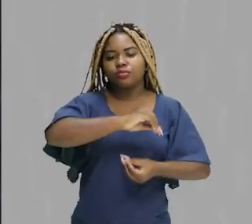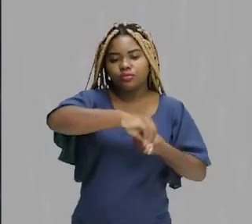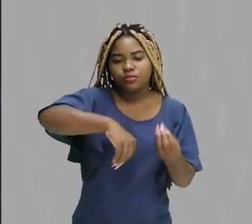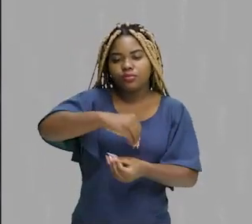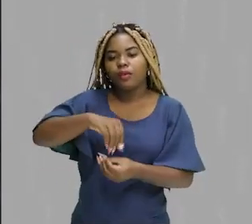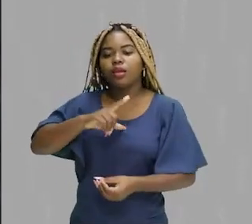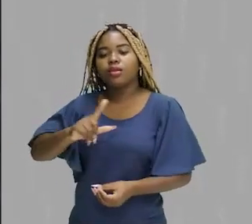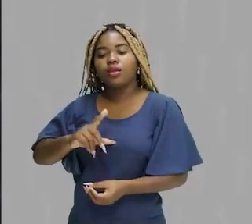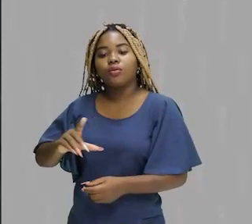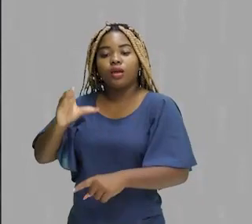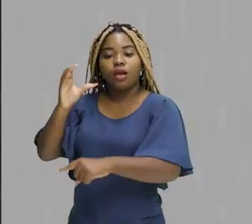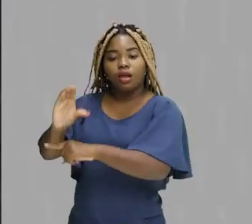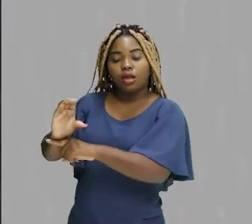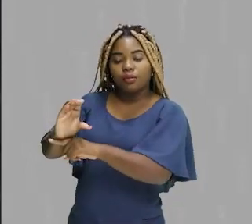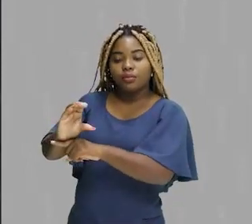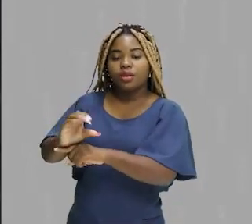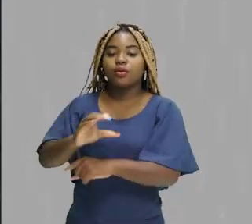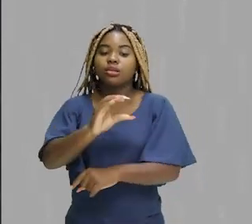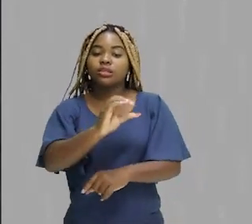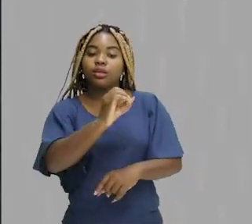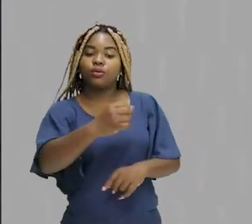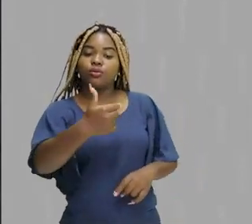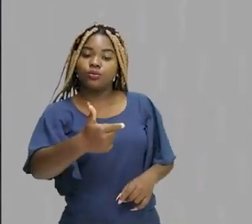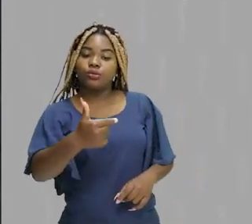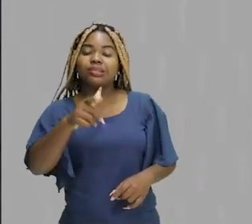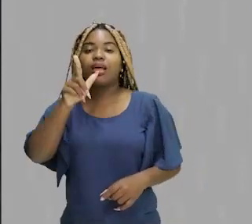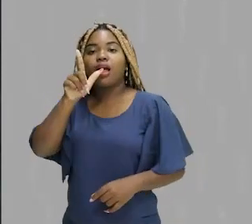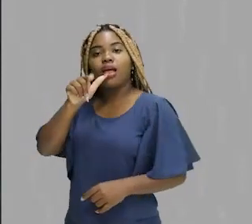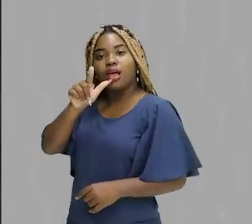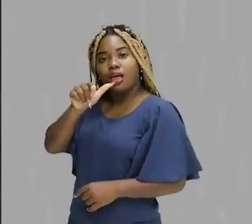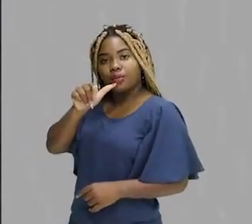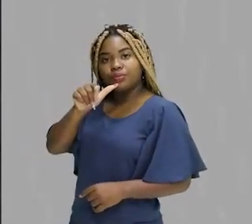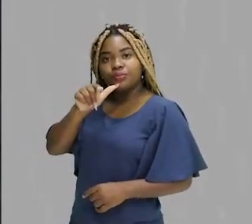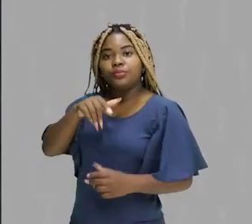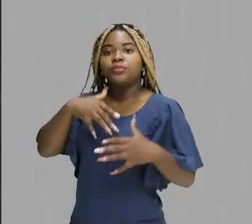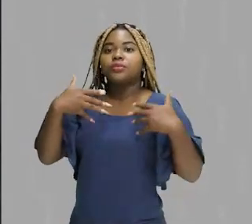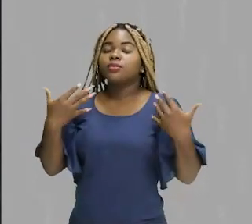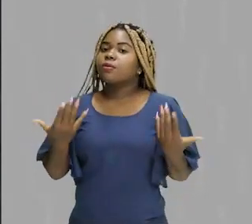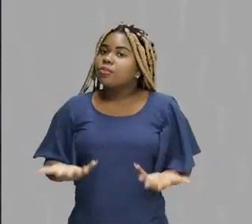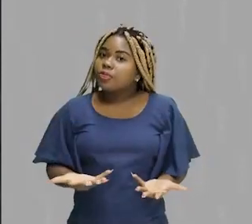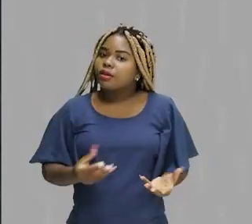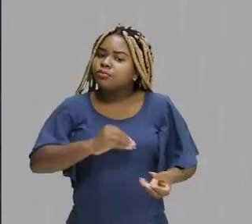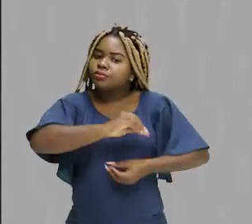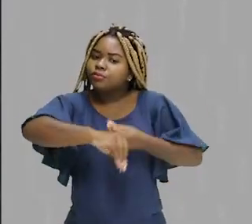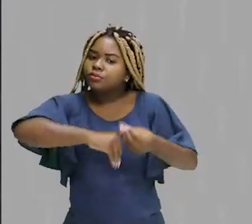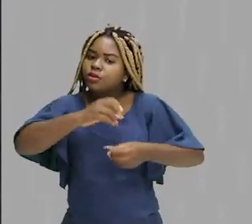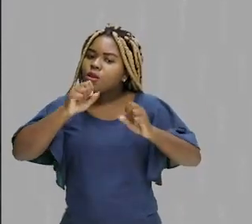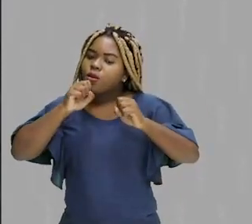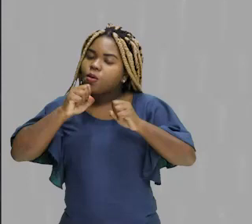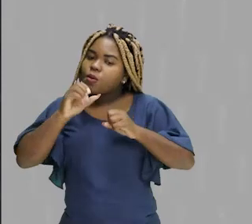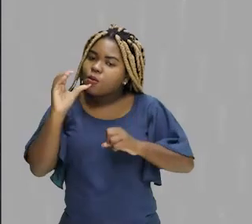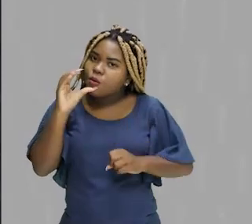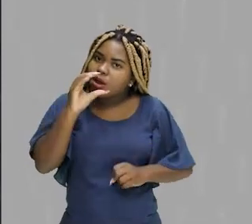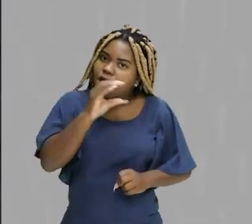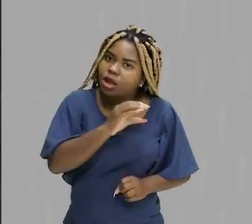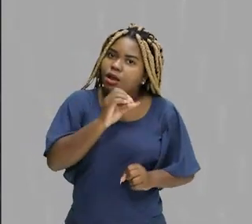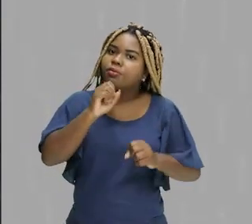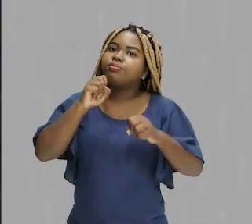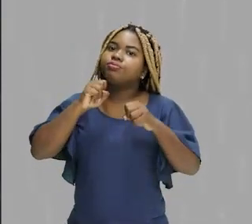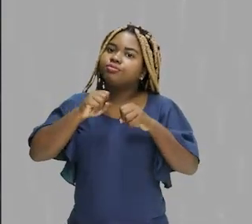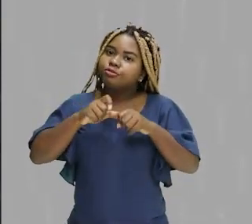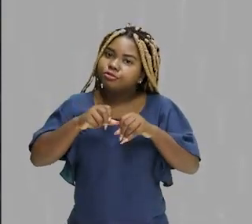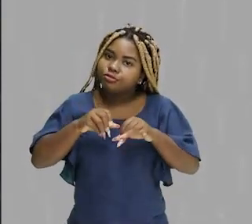carbono, CO2 e água. Bom, nessa reação, o calor vai ser sempre liberado, o meio vai